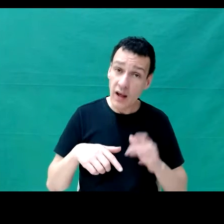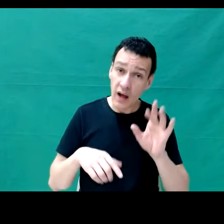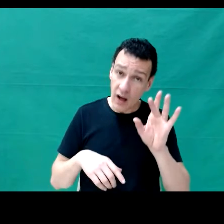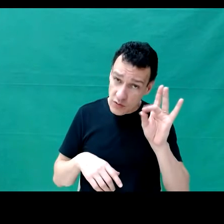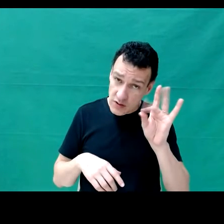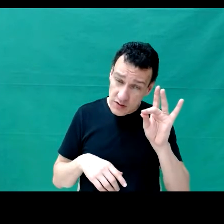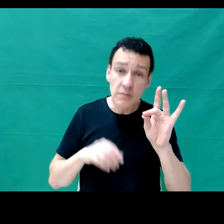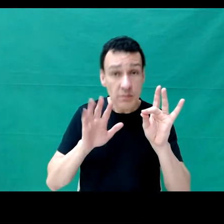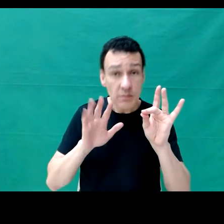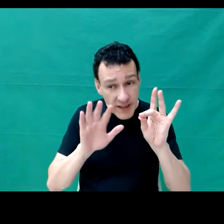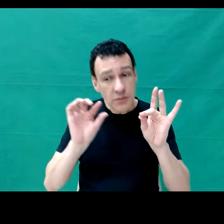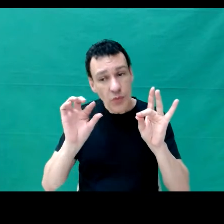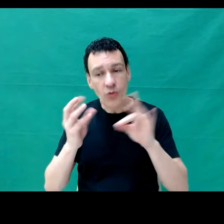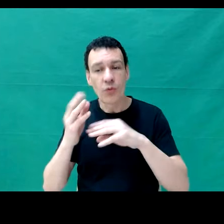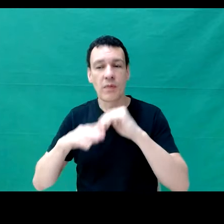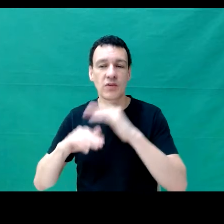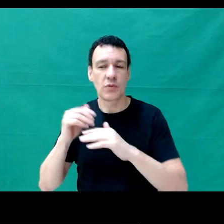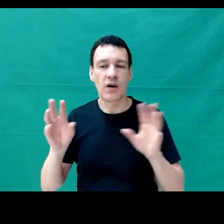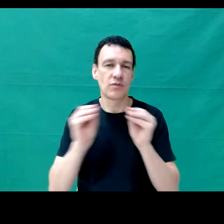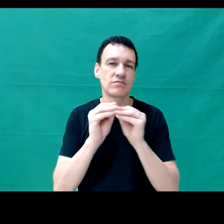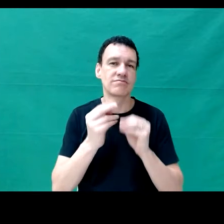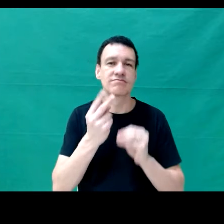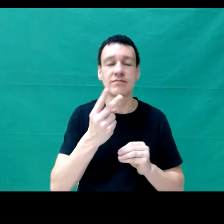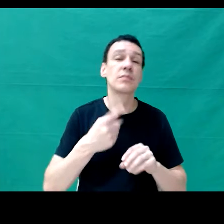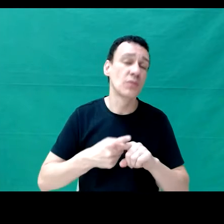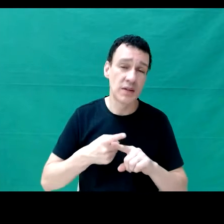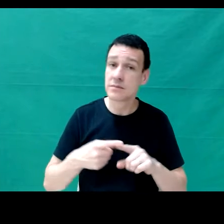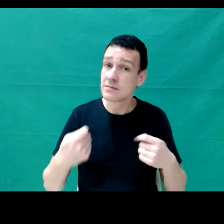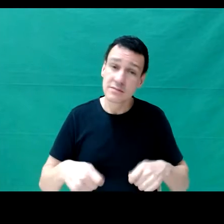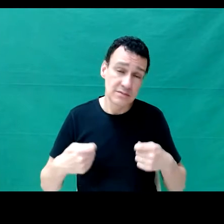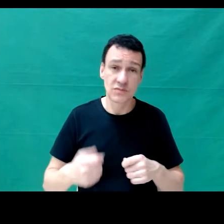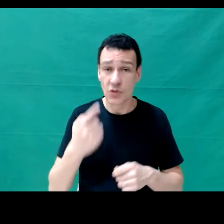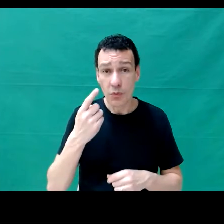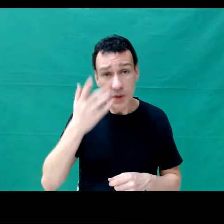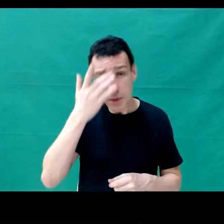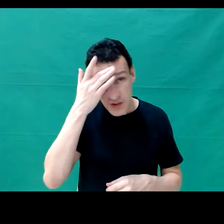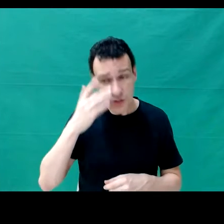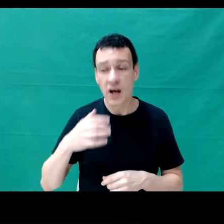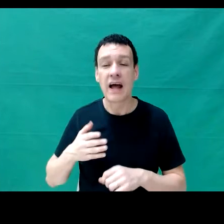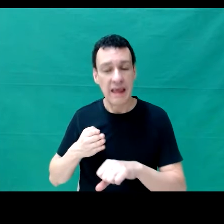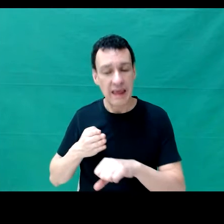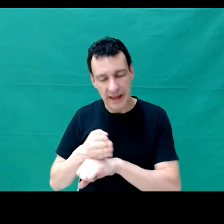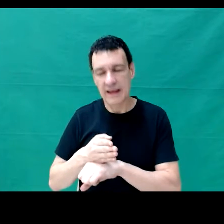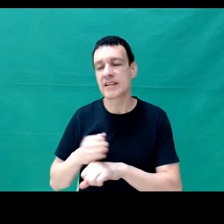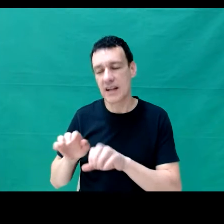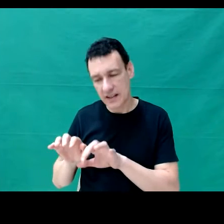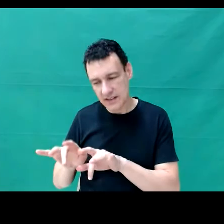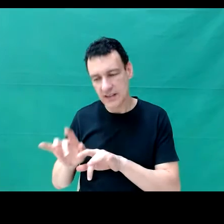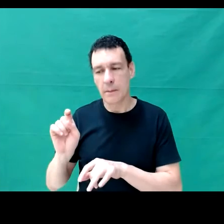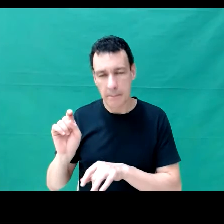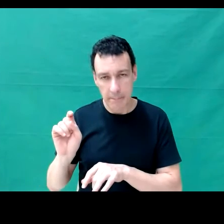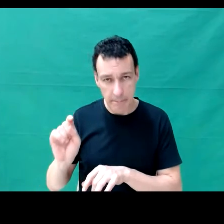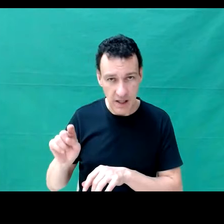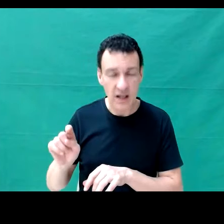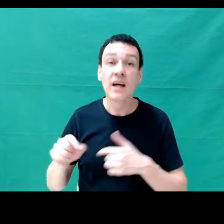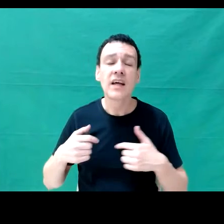ferramenta manual. Por quê? Porque precisa uma pessoa pegar, clicar, eh, selecionar o que